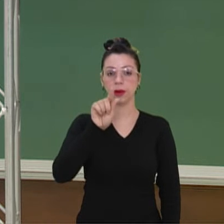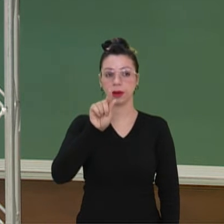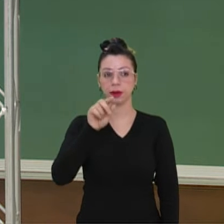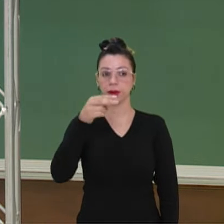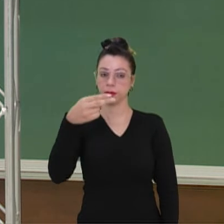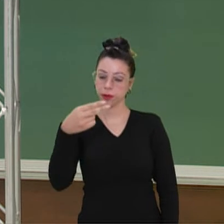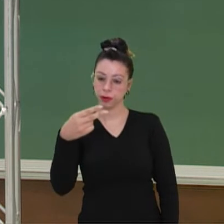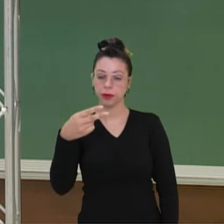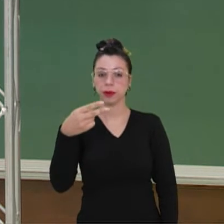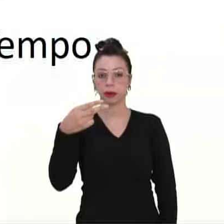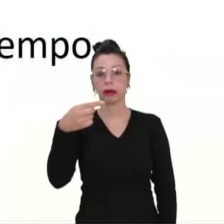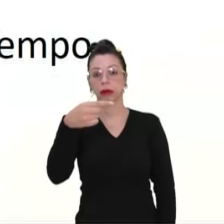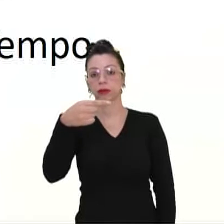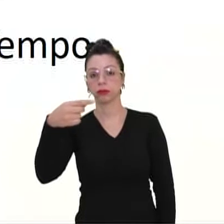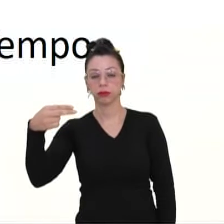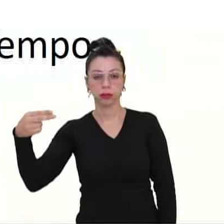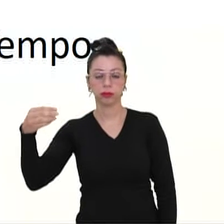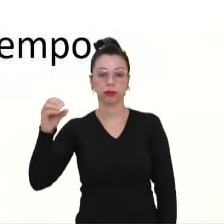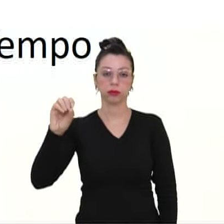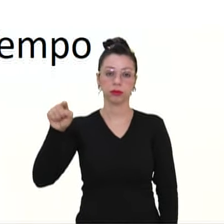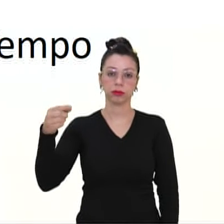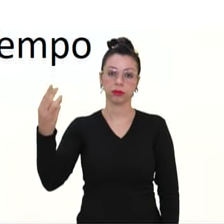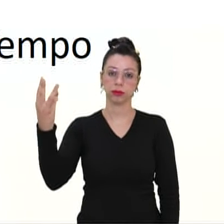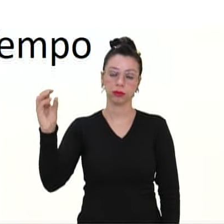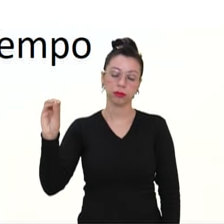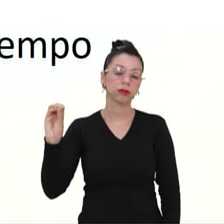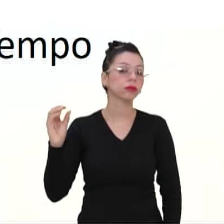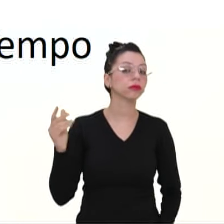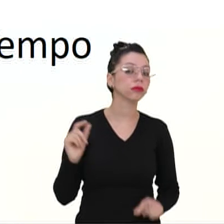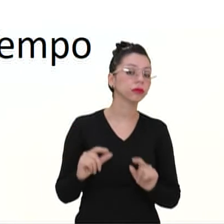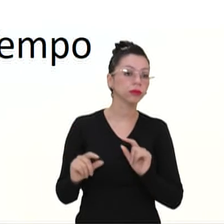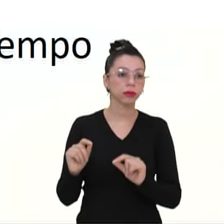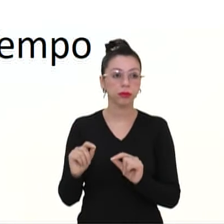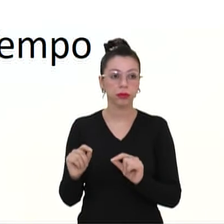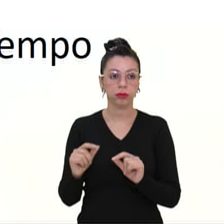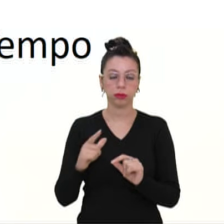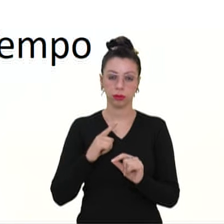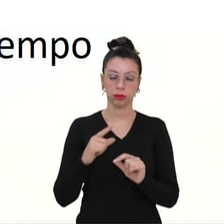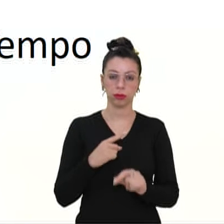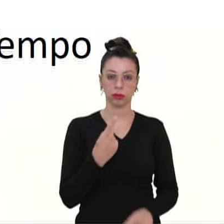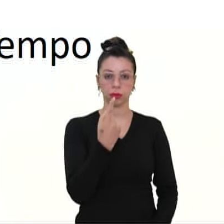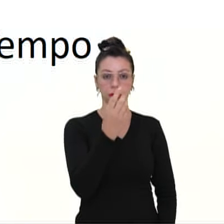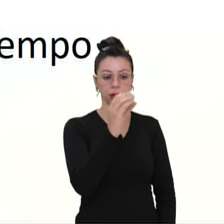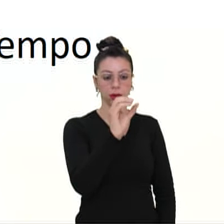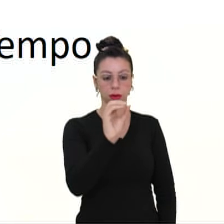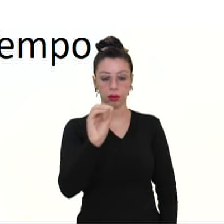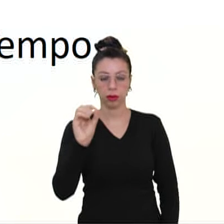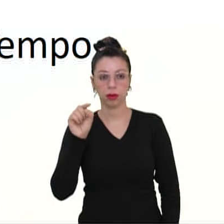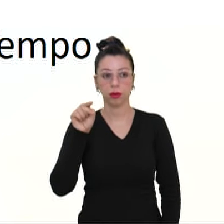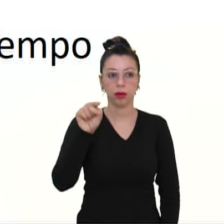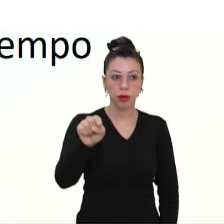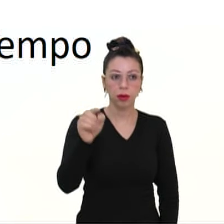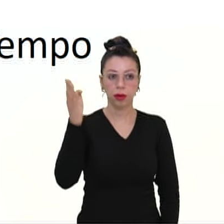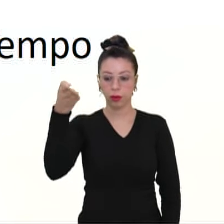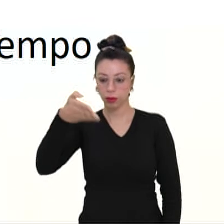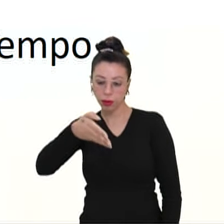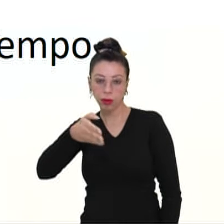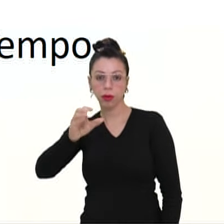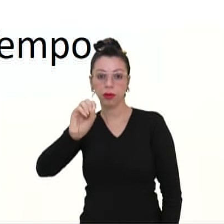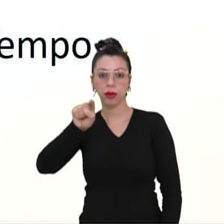igual a 0,30. Foi dada a informação. Atualidade, o que nós temos? Foi 100 mil, tá? Por